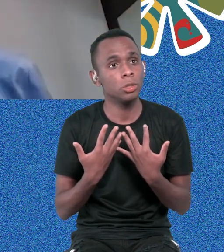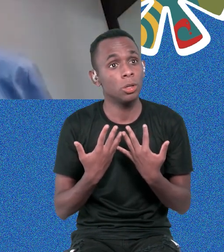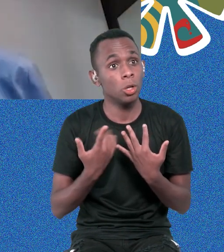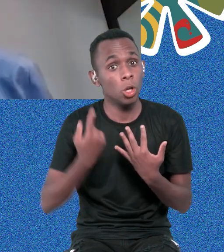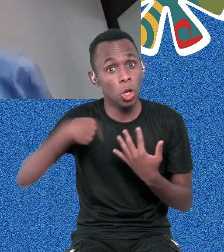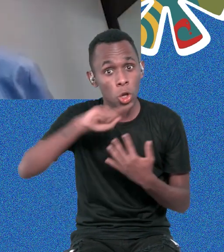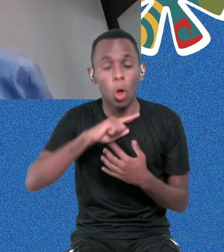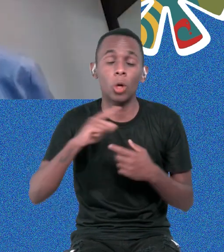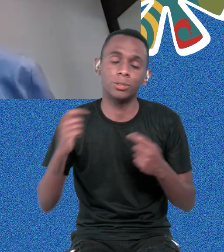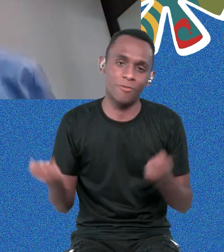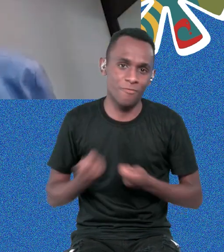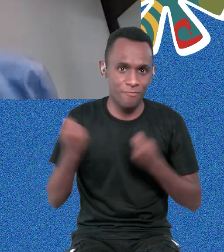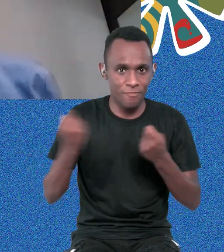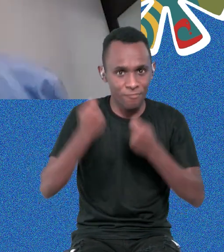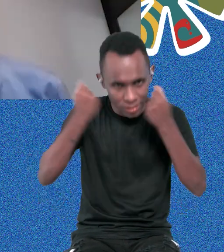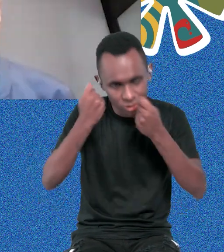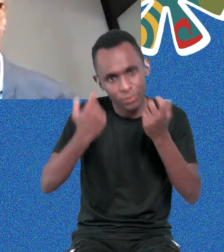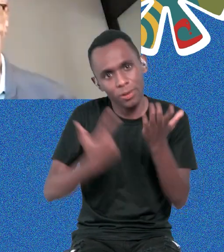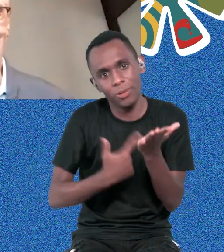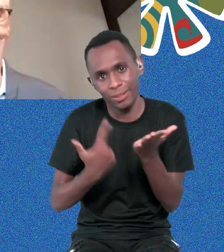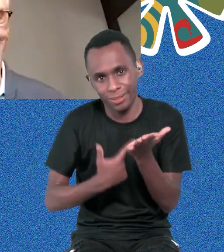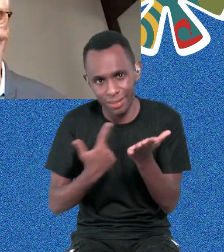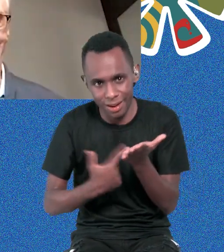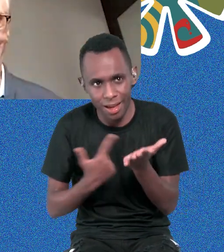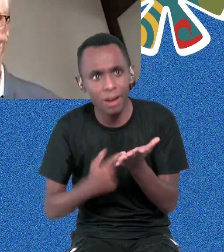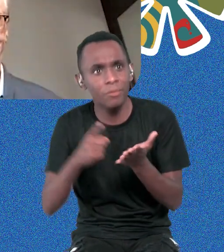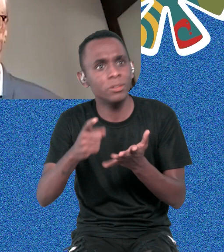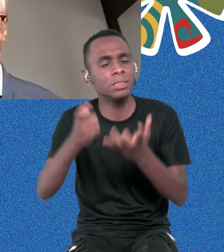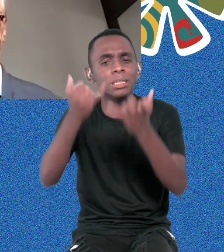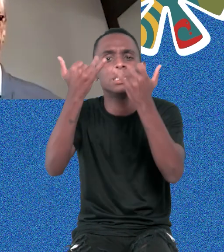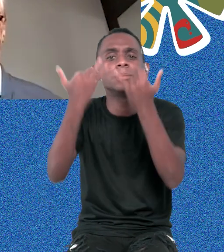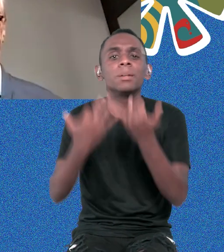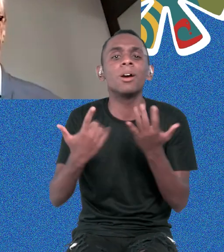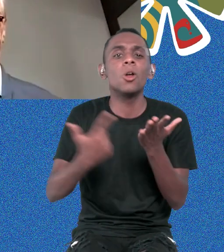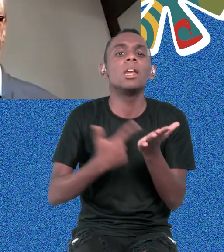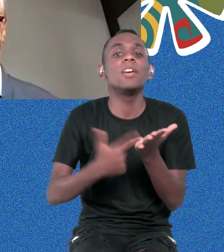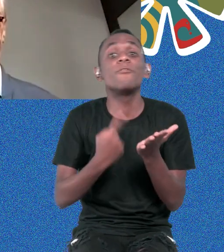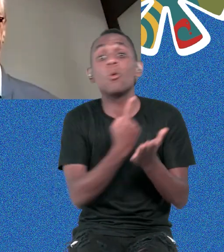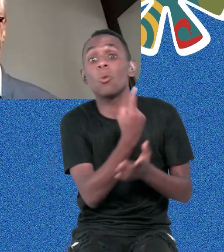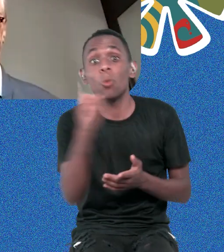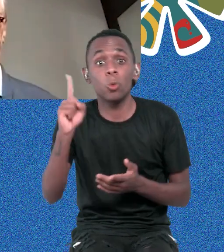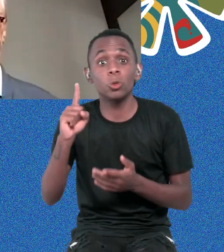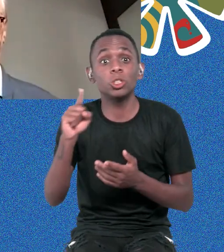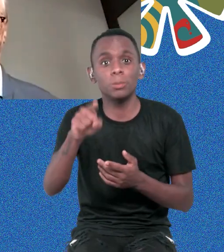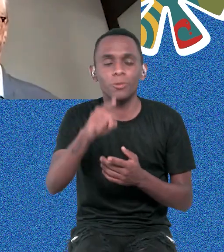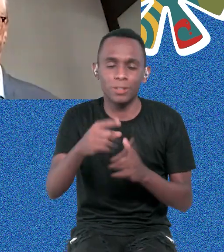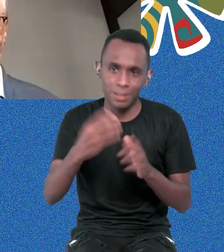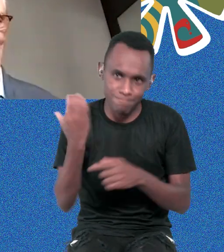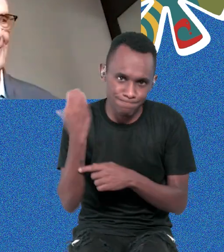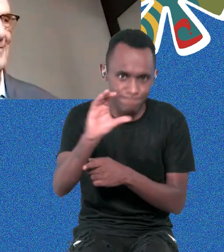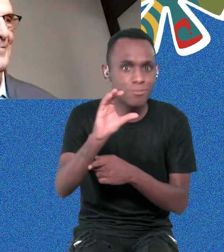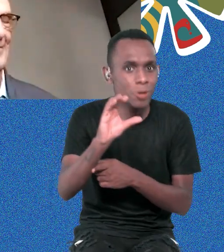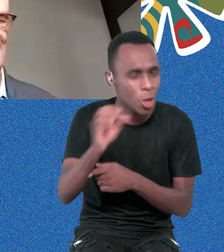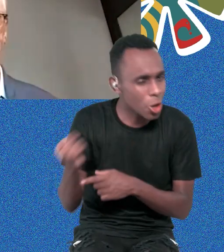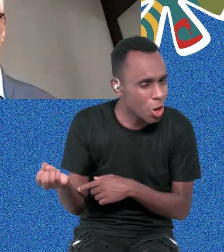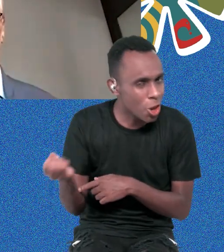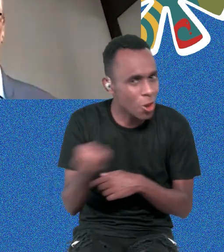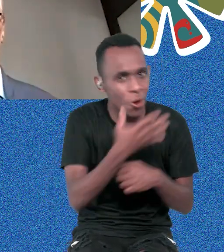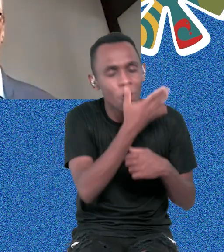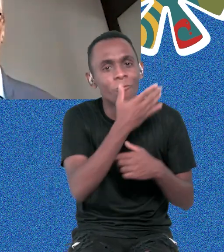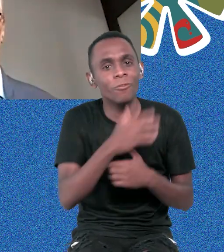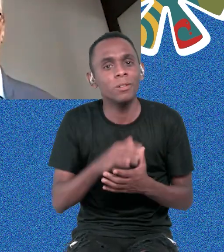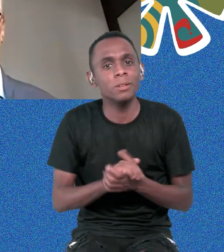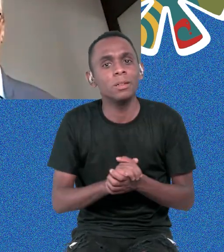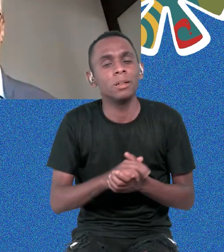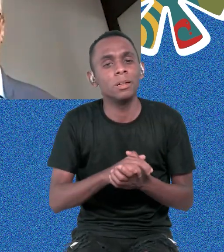para a gente terminar, já que nós estamos num festival literário, você falasse do seu último livro, que você acabou de lançar, que saiu do